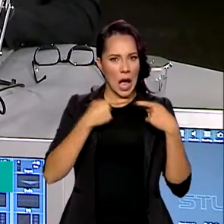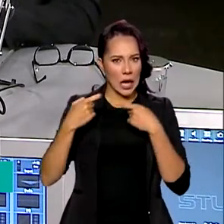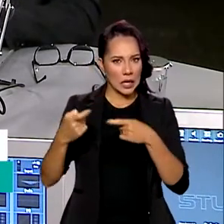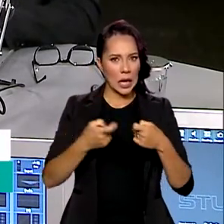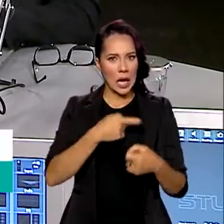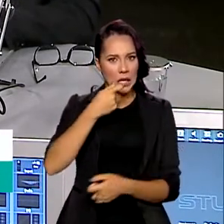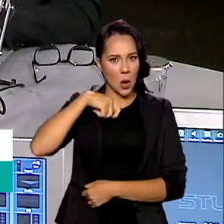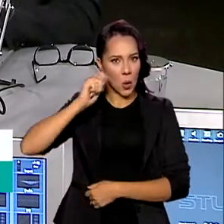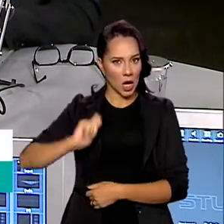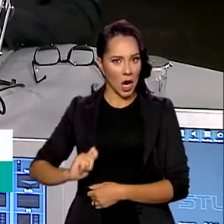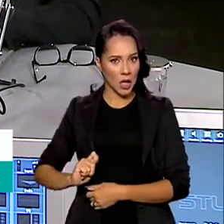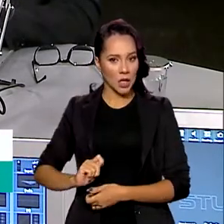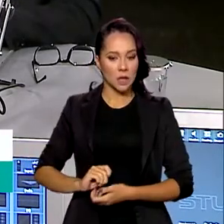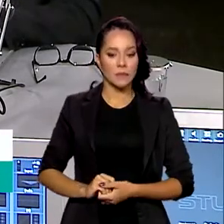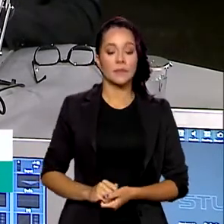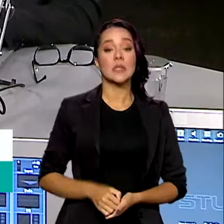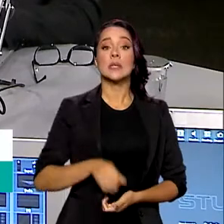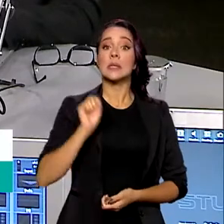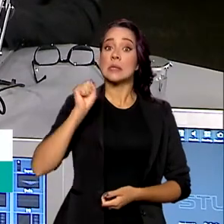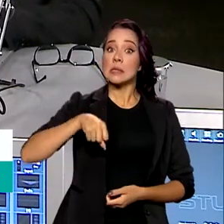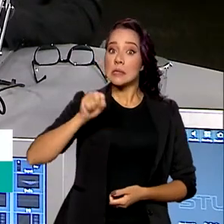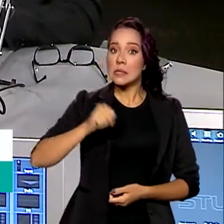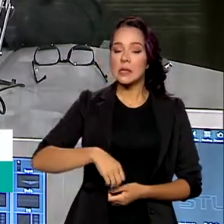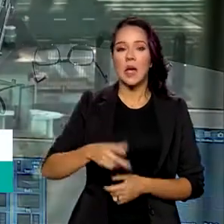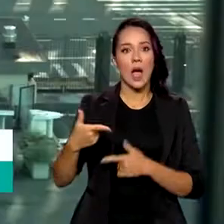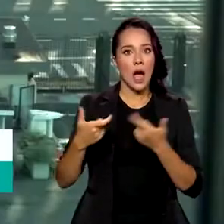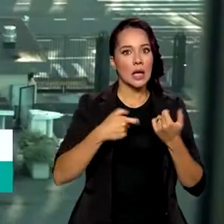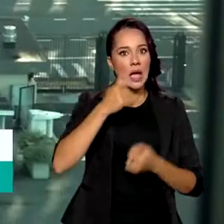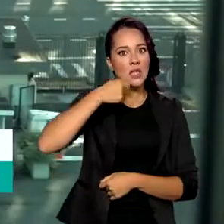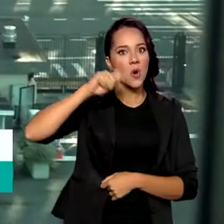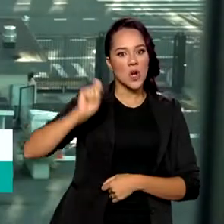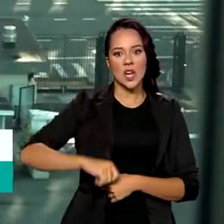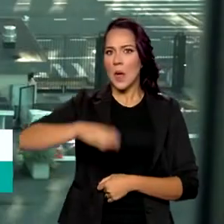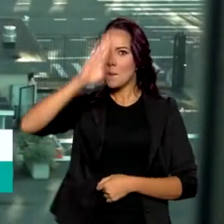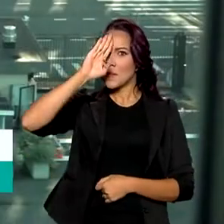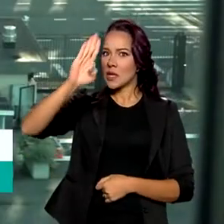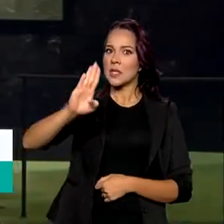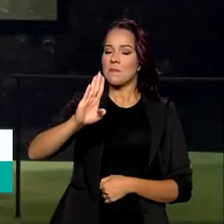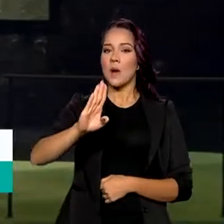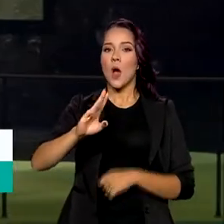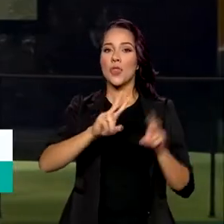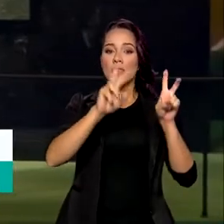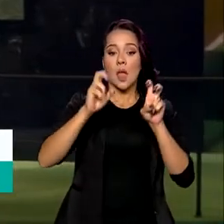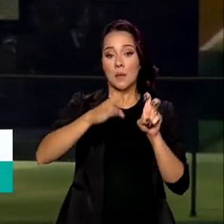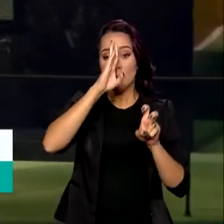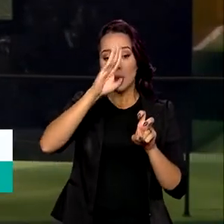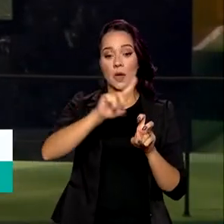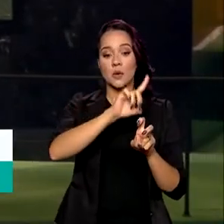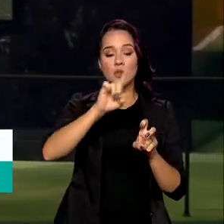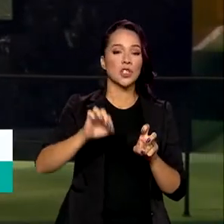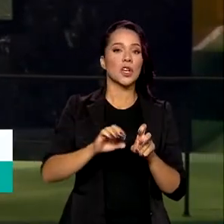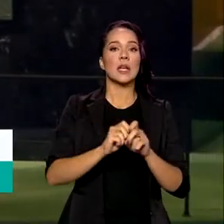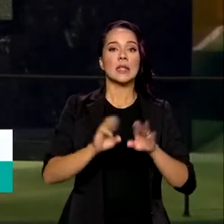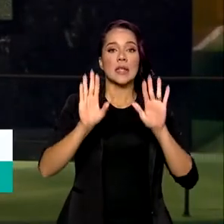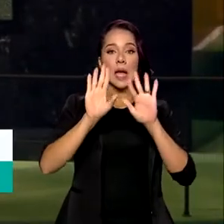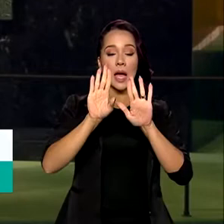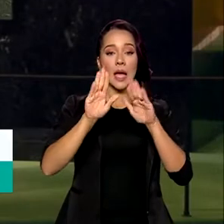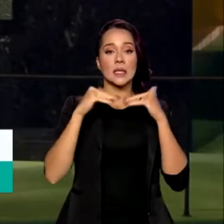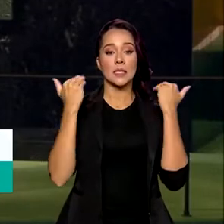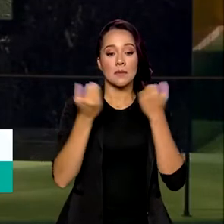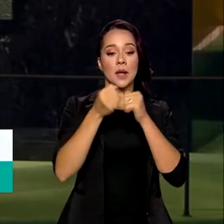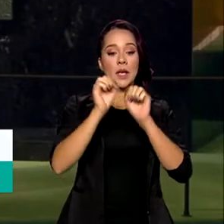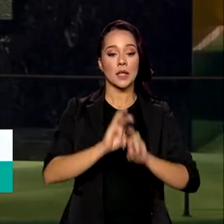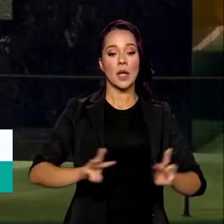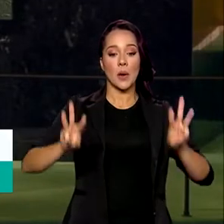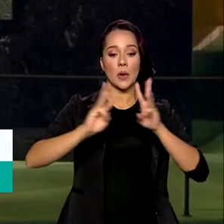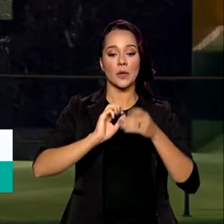Ucrânia É isso mesmo largar o crânio inscrevi no centro do primeiro dia da assembleia geral da ONU em Nova York na terça-feira